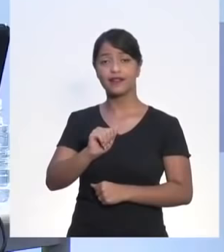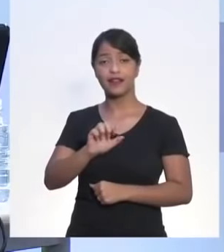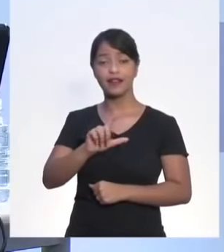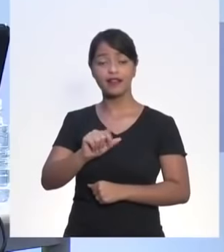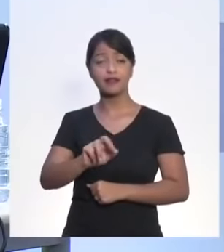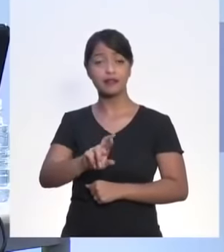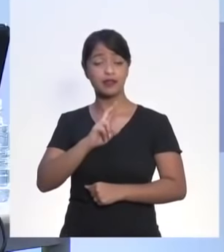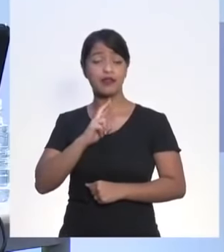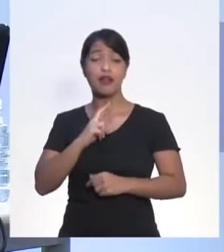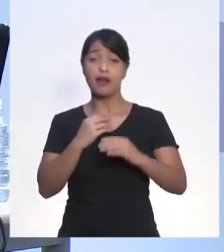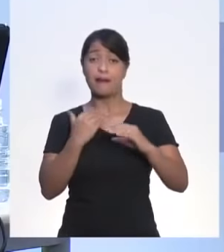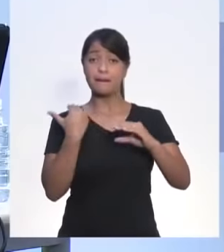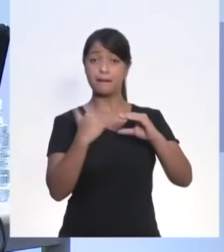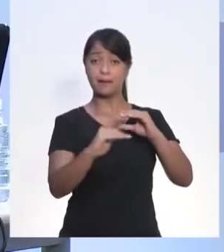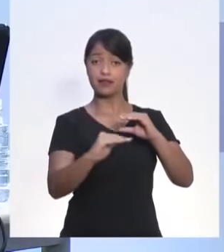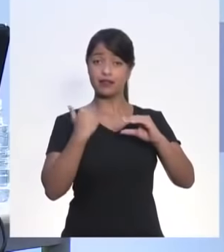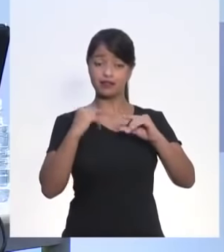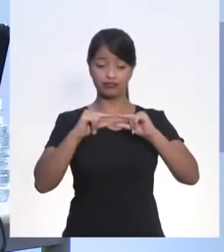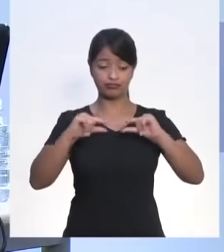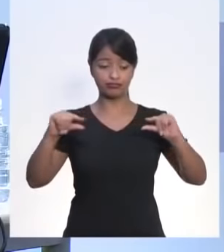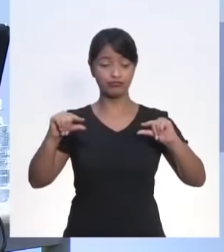né? Mensagens.